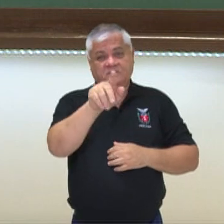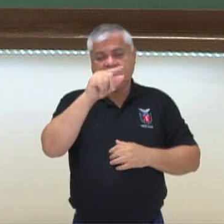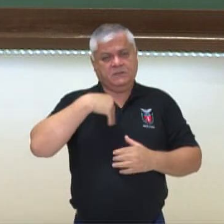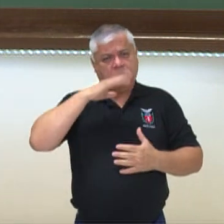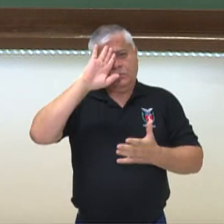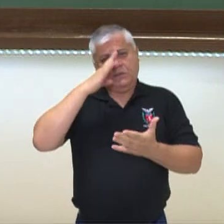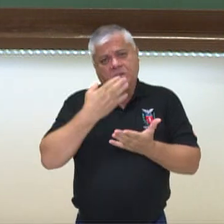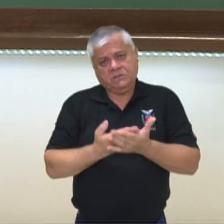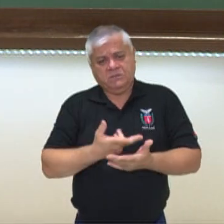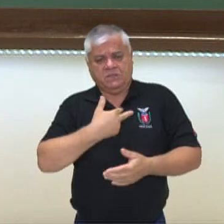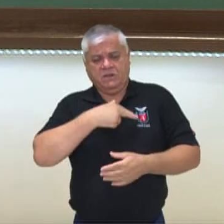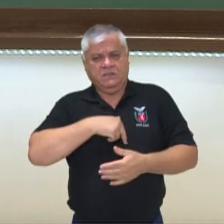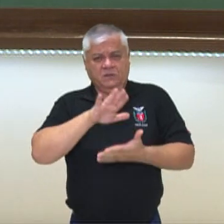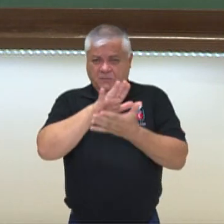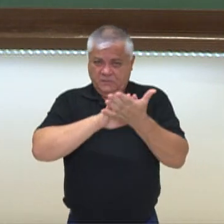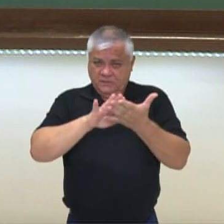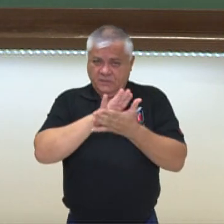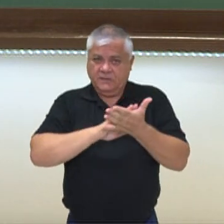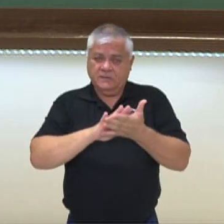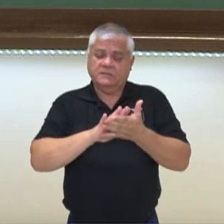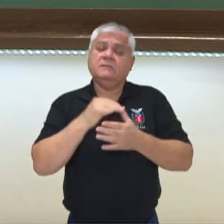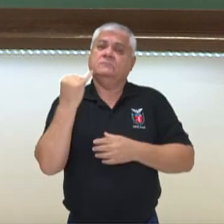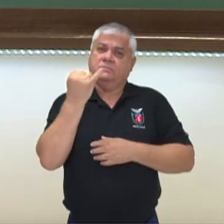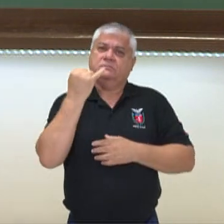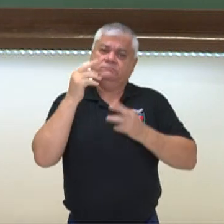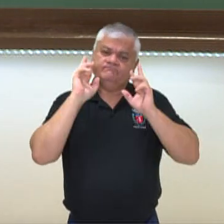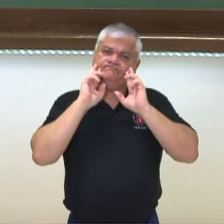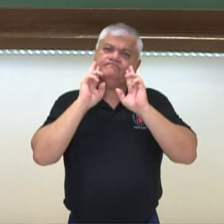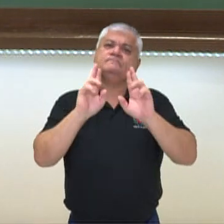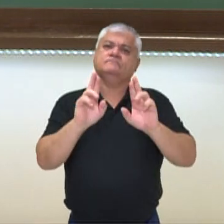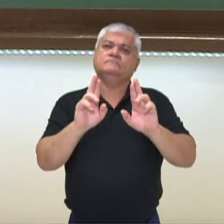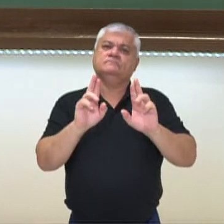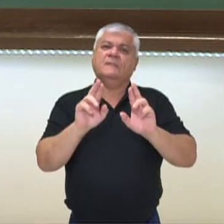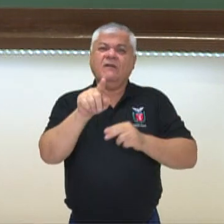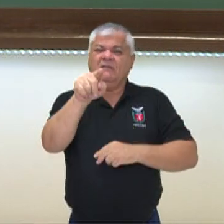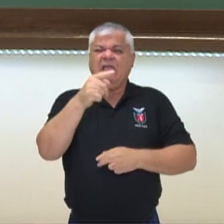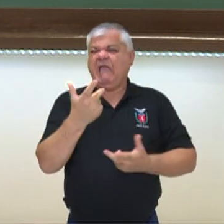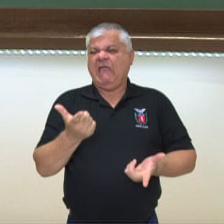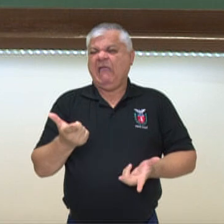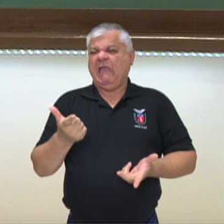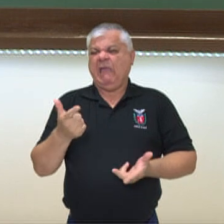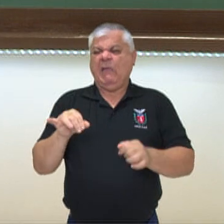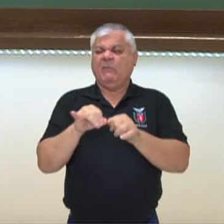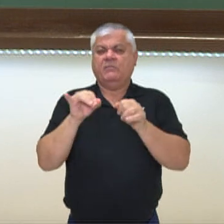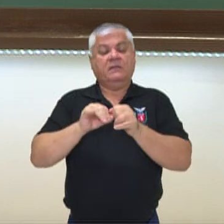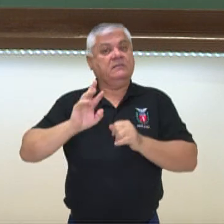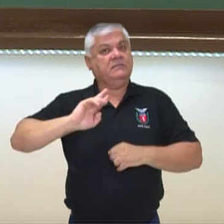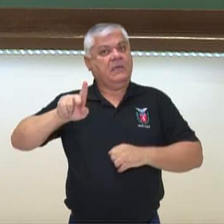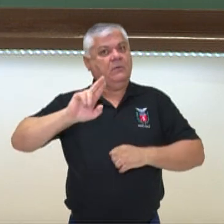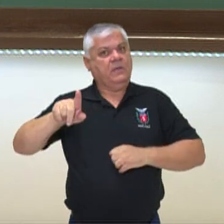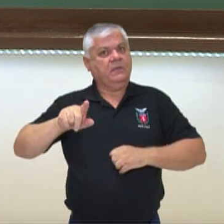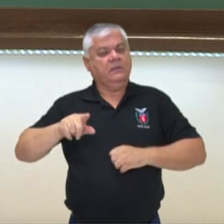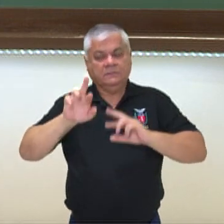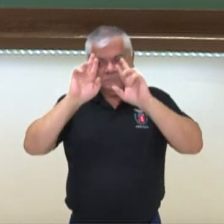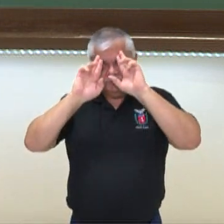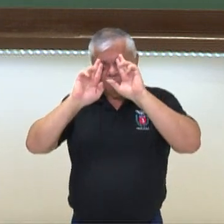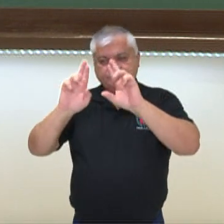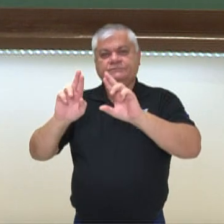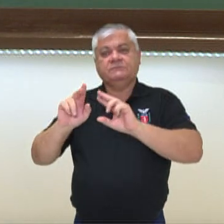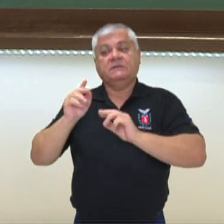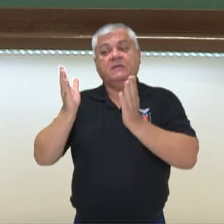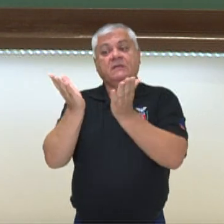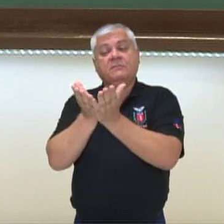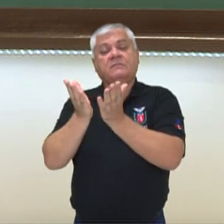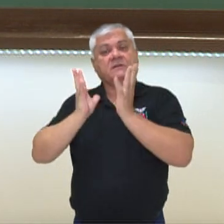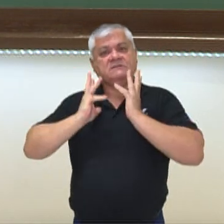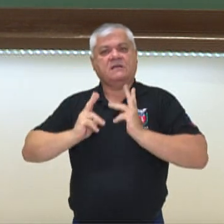ou não tenha religião, é importante respeitar, porque se não é sagrado para você, é sagrado para alguém. Vamos em